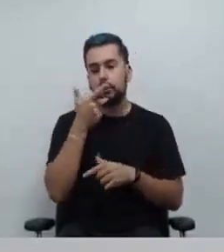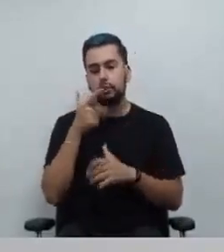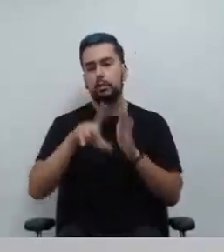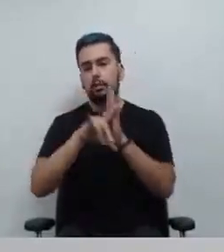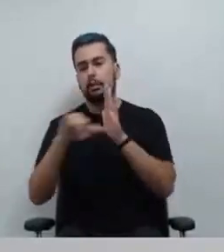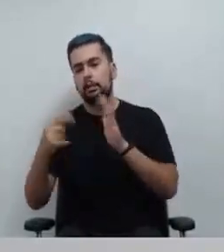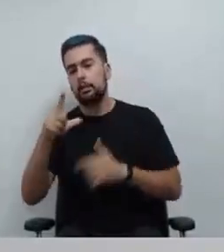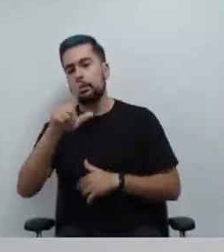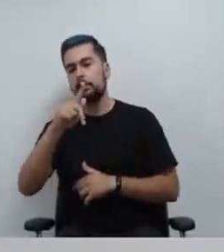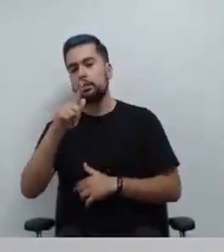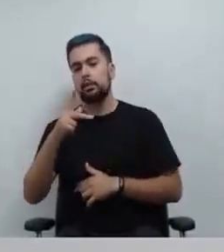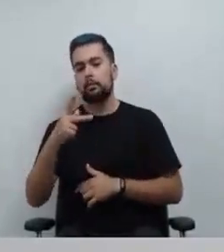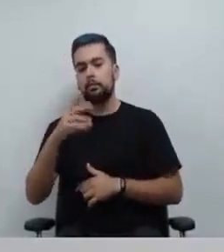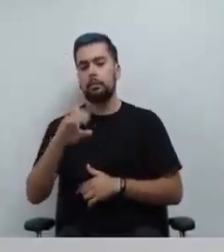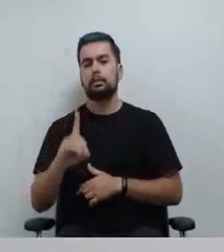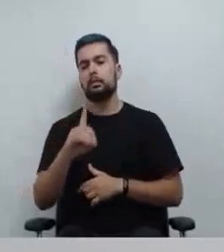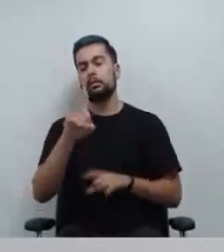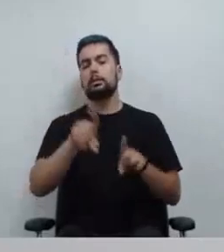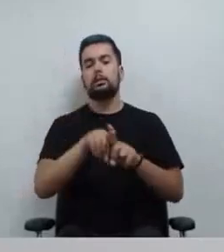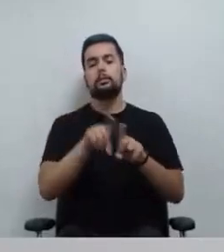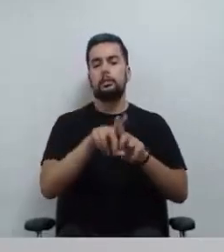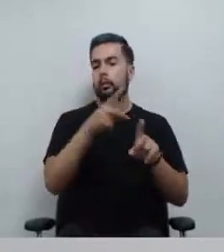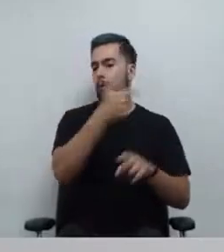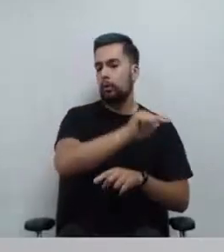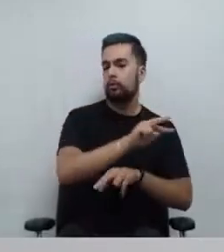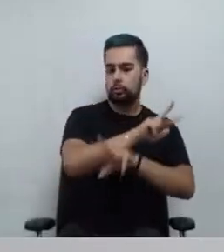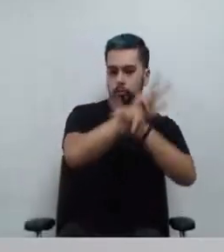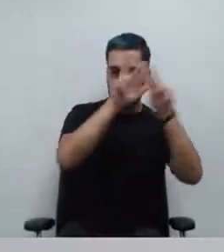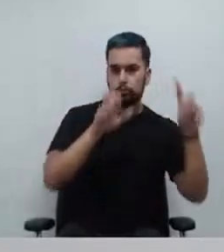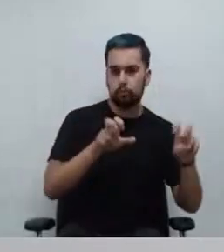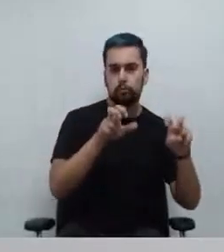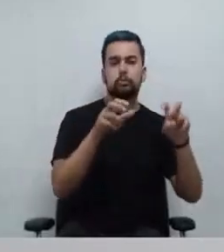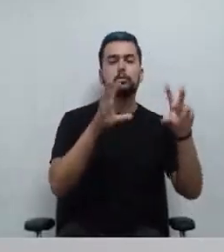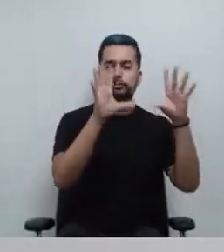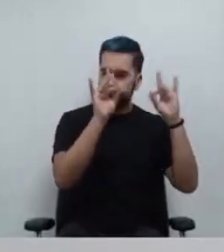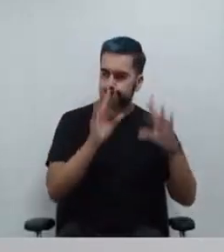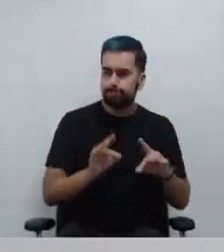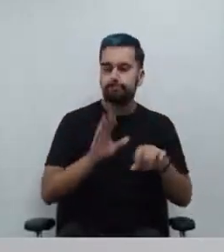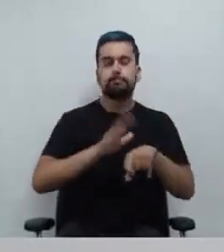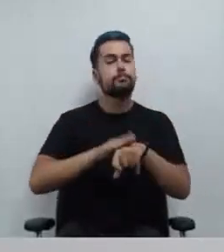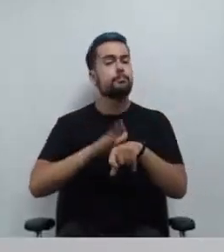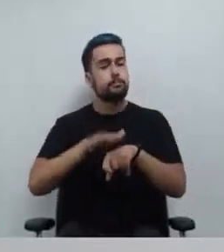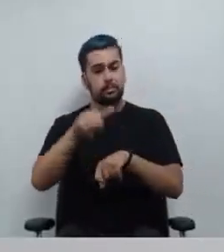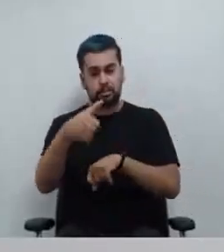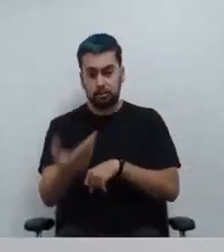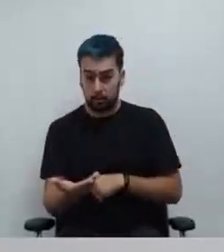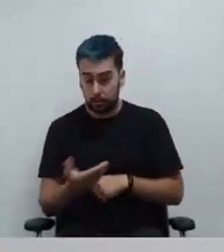falando de outras questões sensíveis ali. Então, isso foi feito e foi